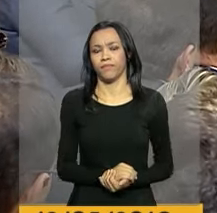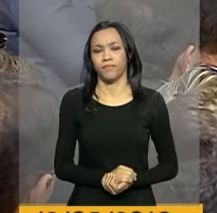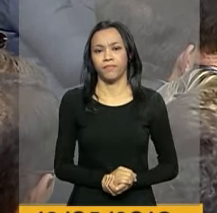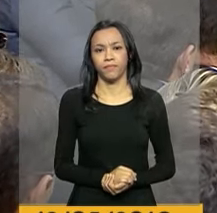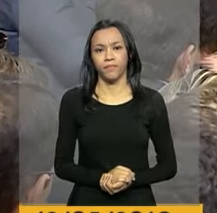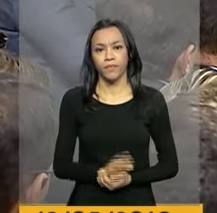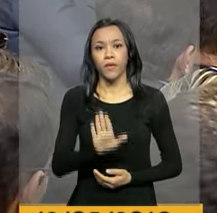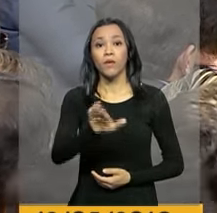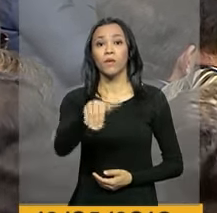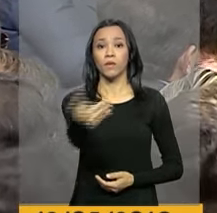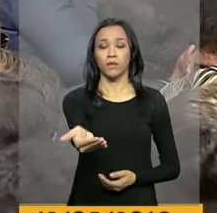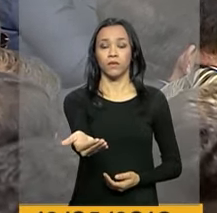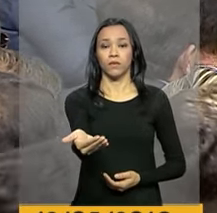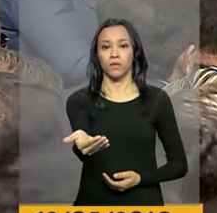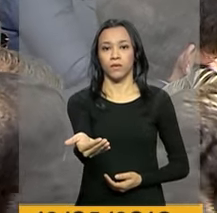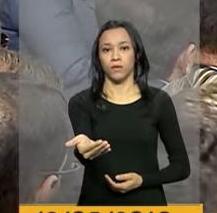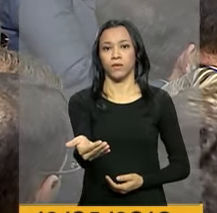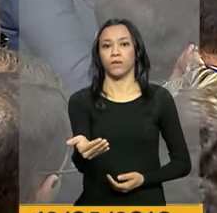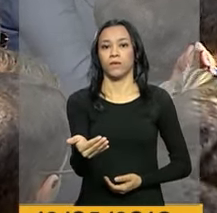Quando